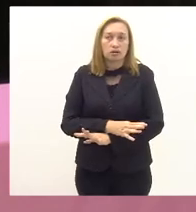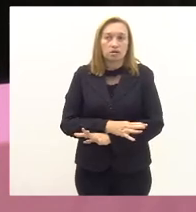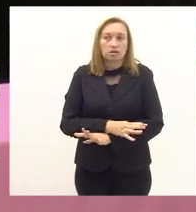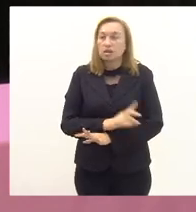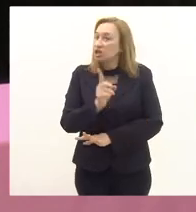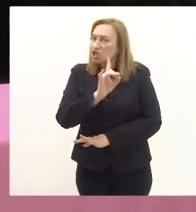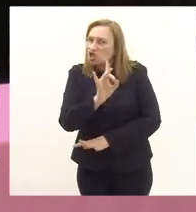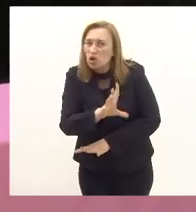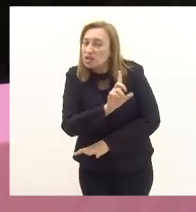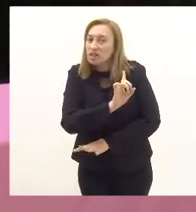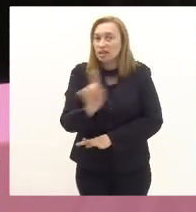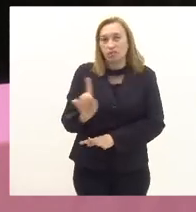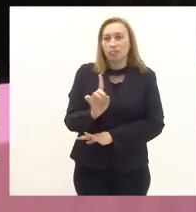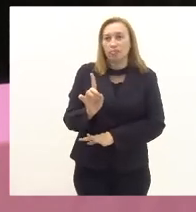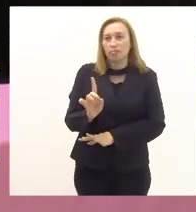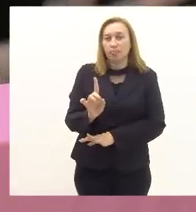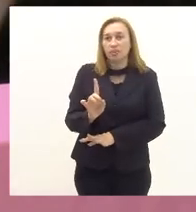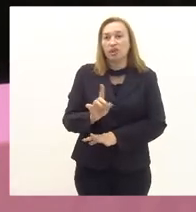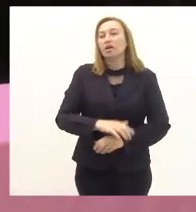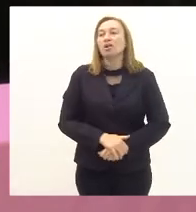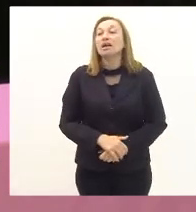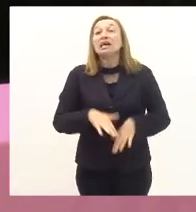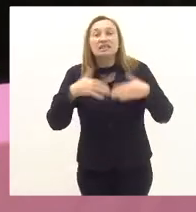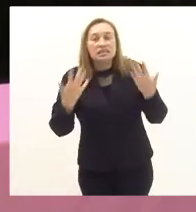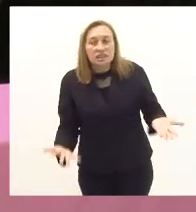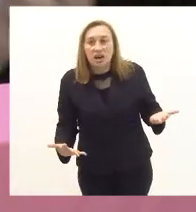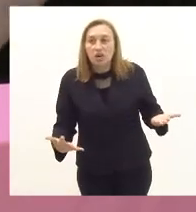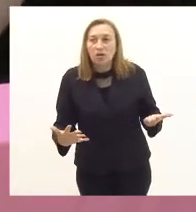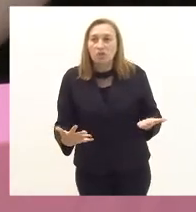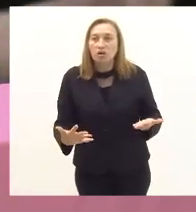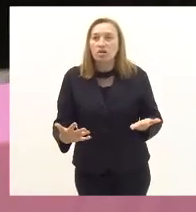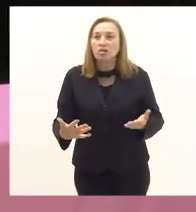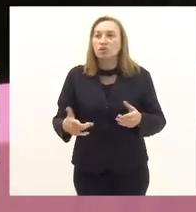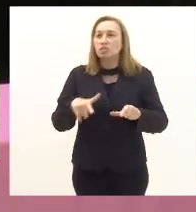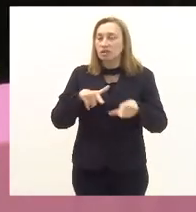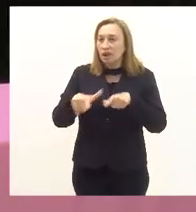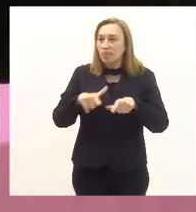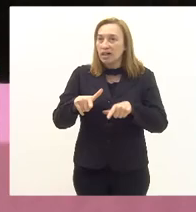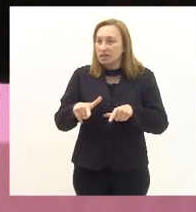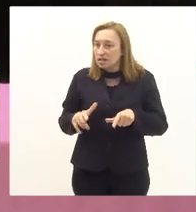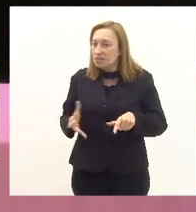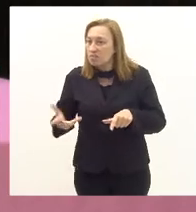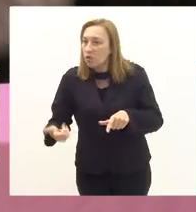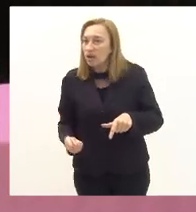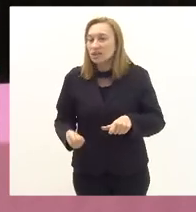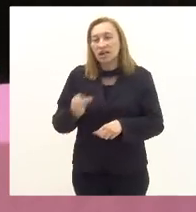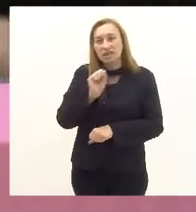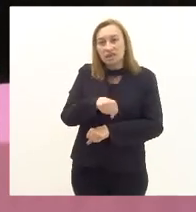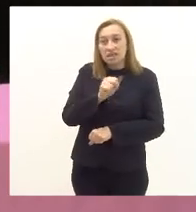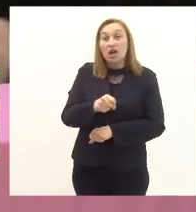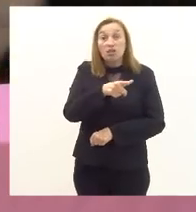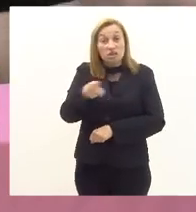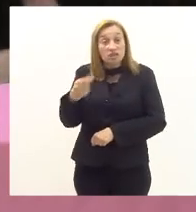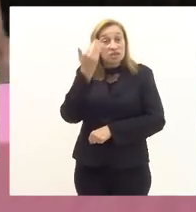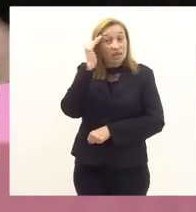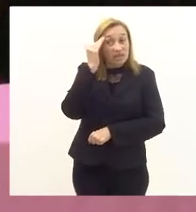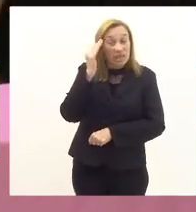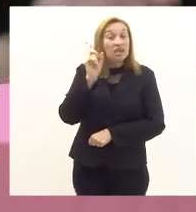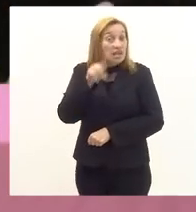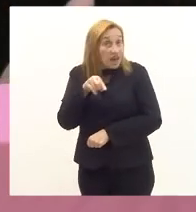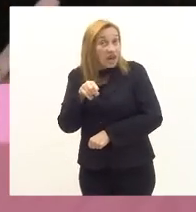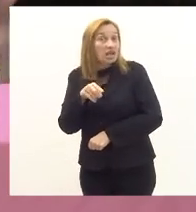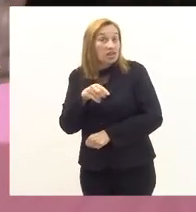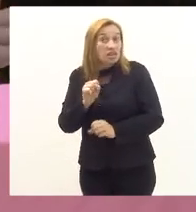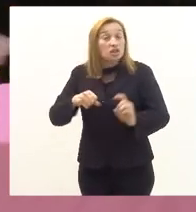Você não está sozinha, né? Então, a prestação de serviço tem que ser a melhor possível. Só que vocês têm que entender que é a sociedade.